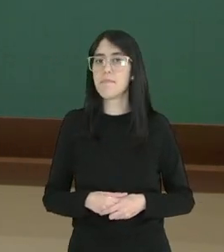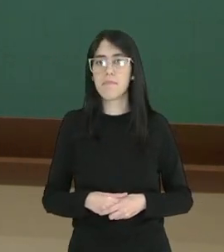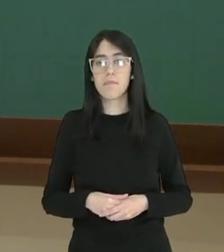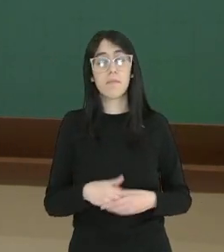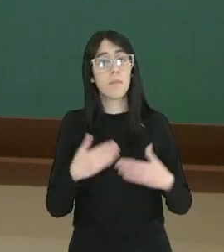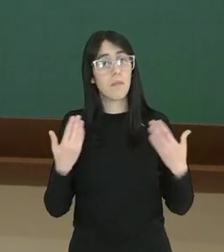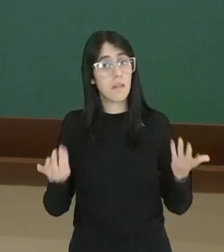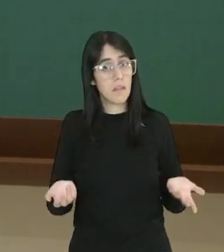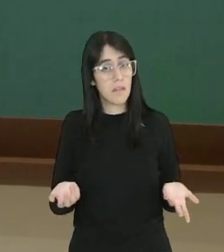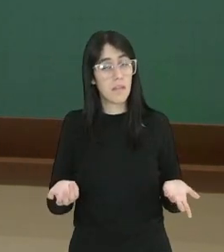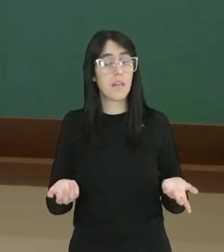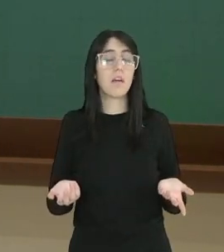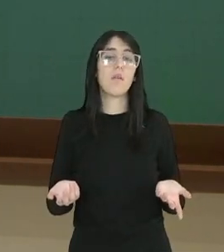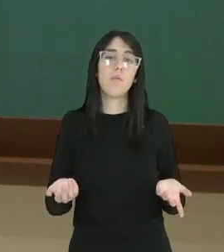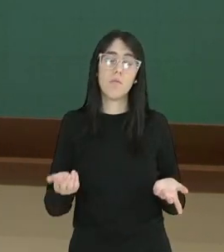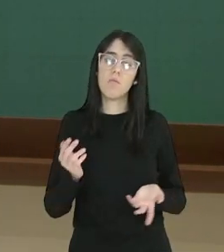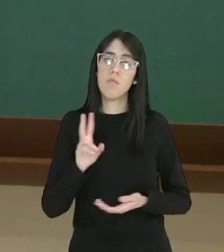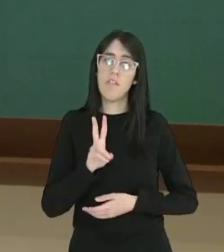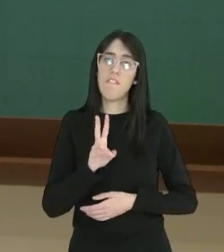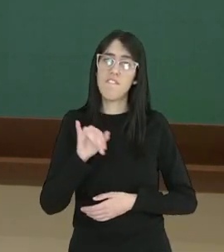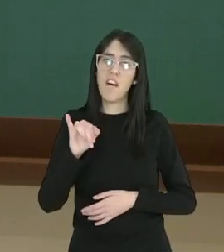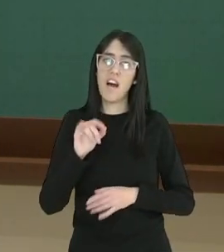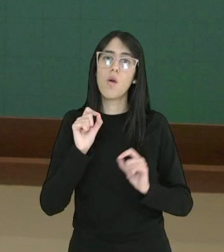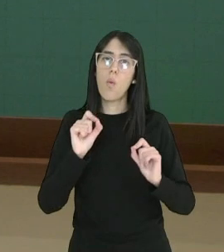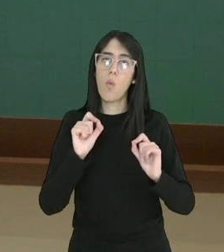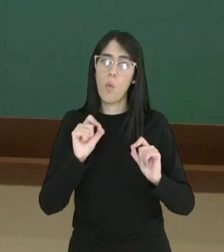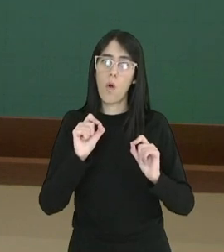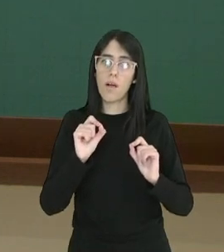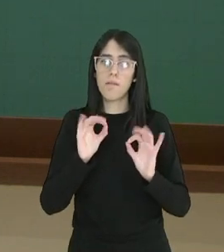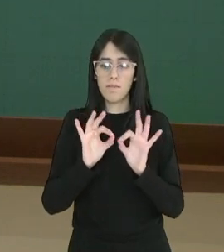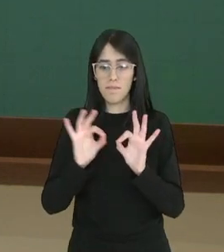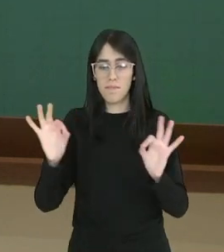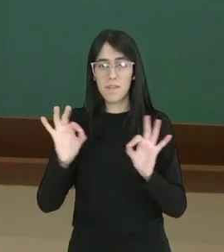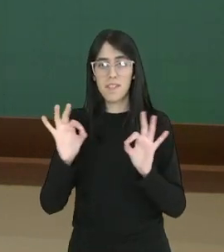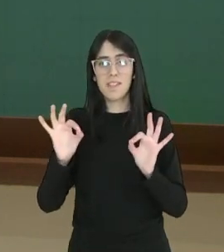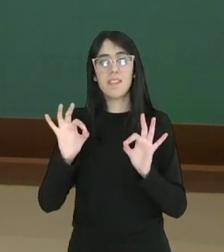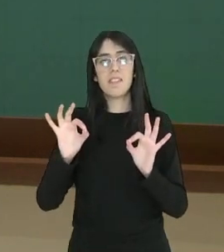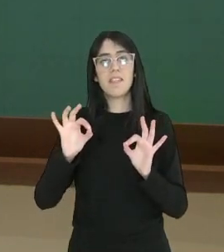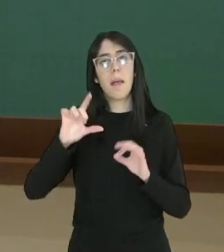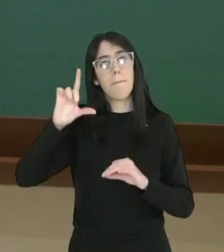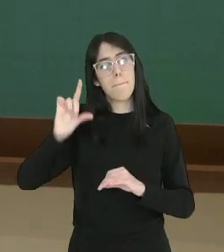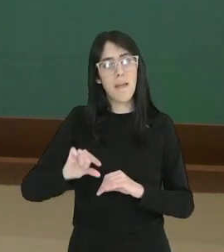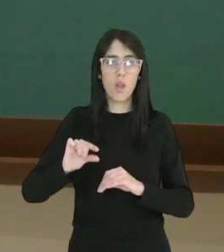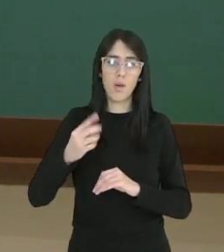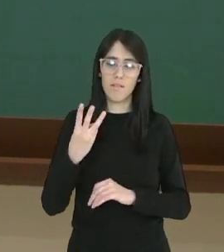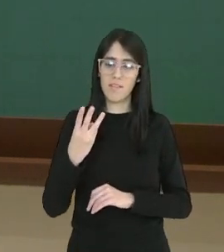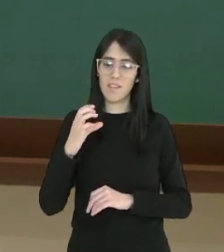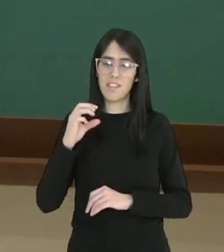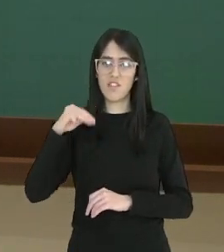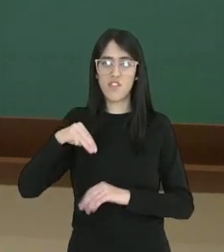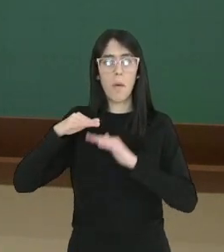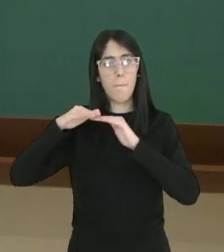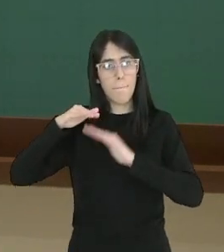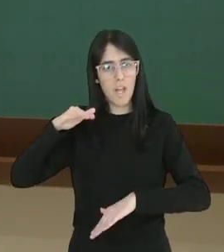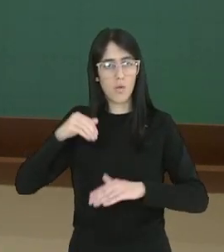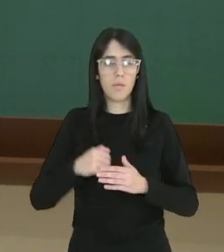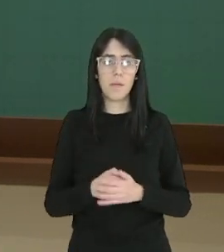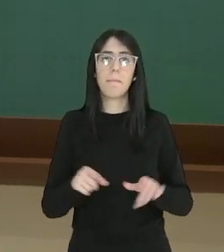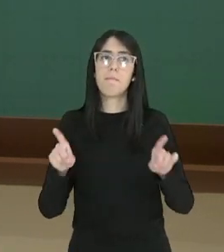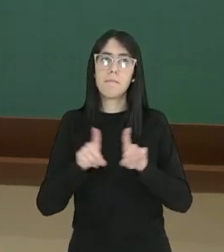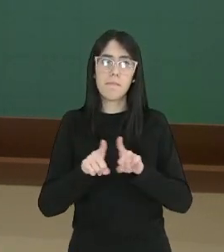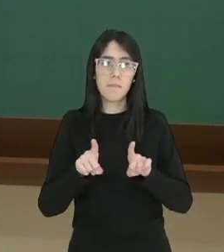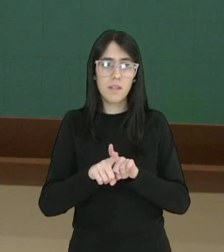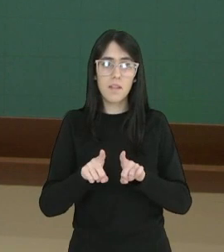Então, provavelmente, ele vai ter uma distância menor que 3 centímetros. O mesmo para o